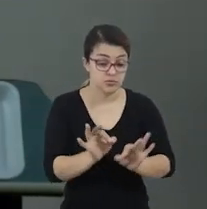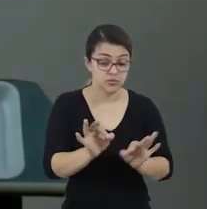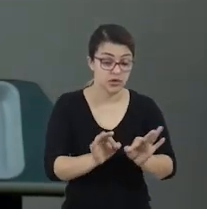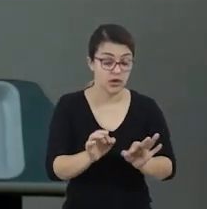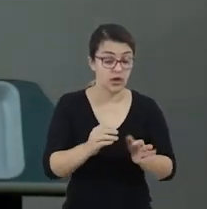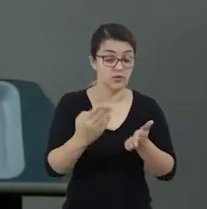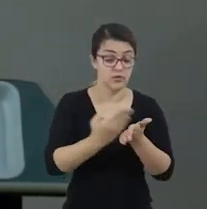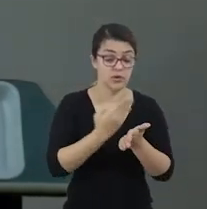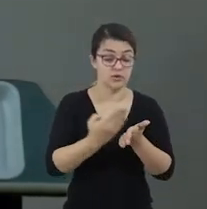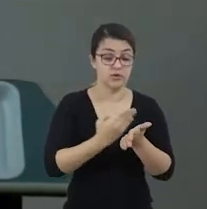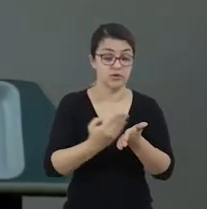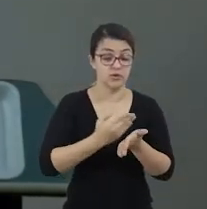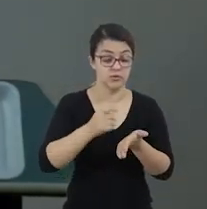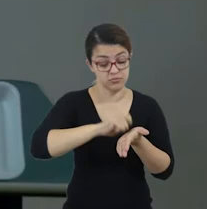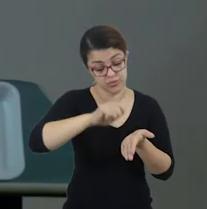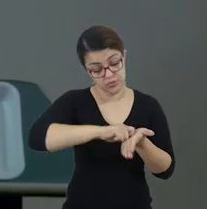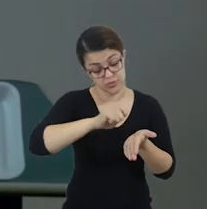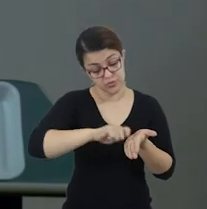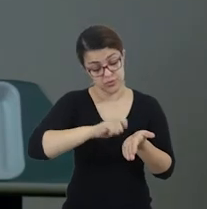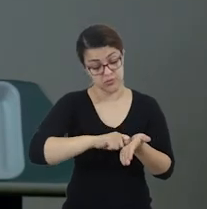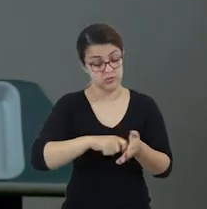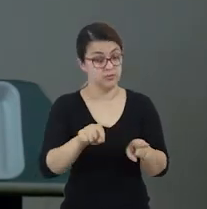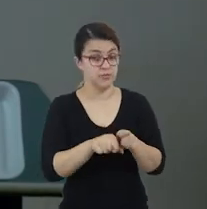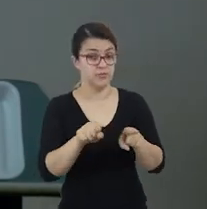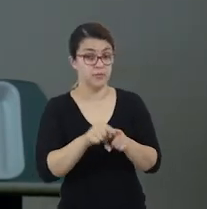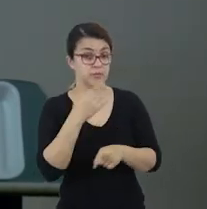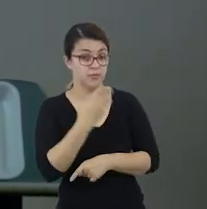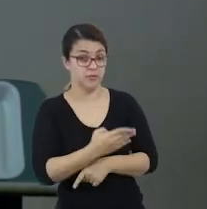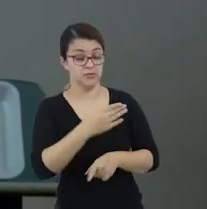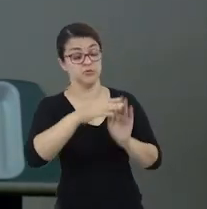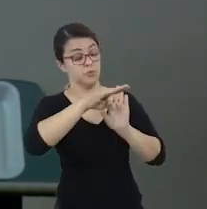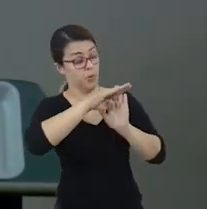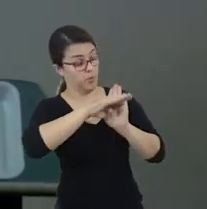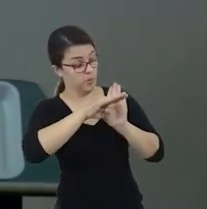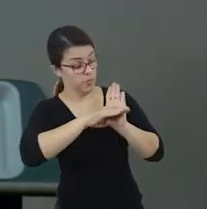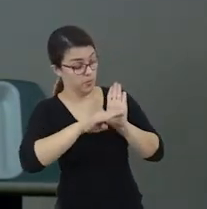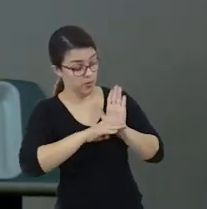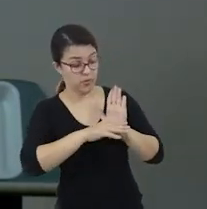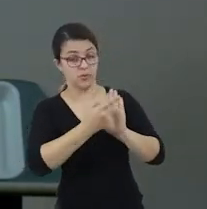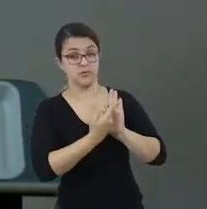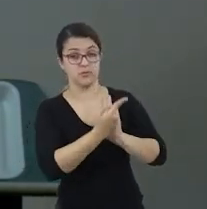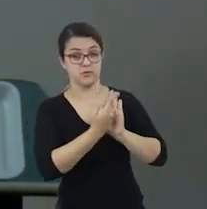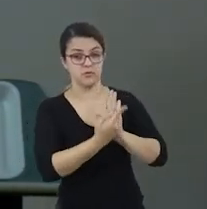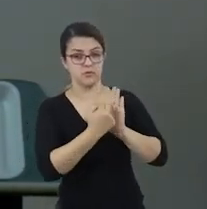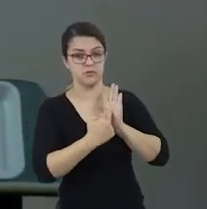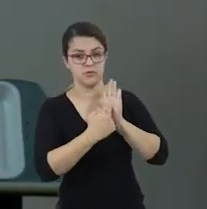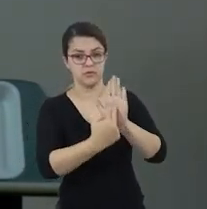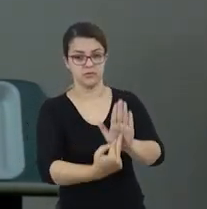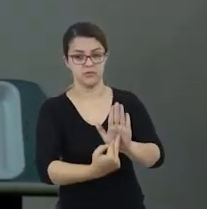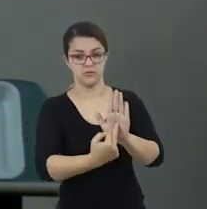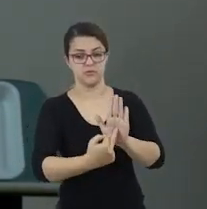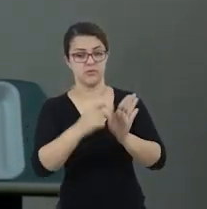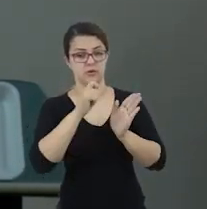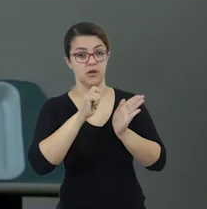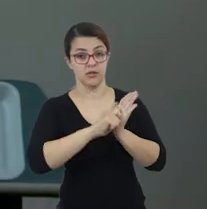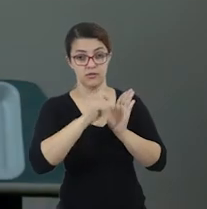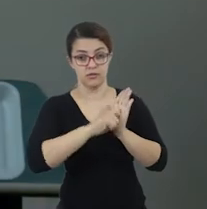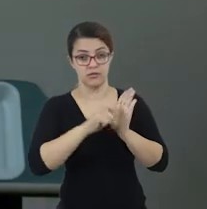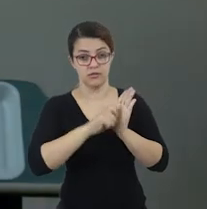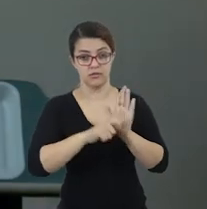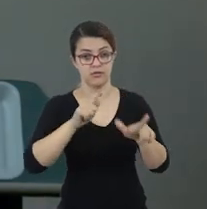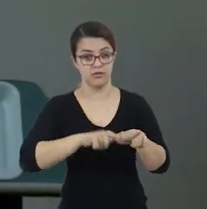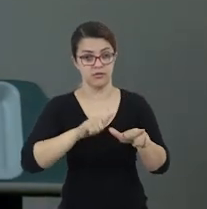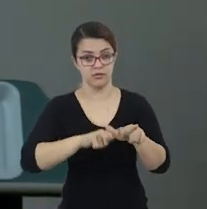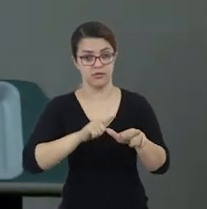também propor à criança que ela faça uma lista desses desenhos que ela representou através da letra